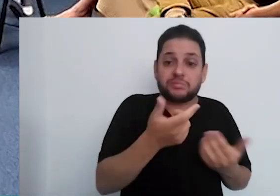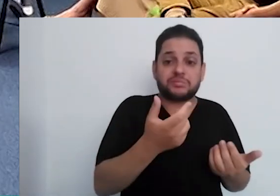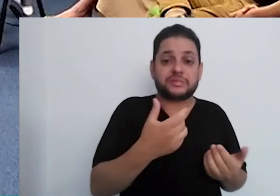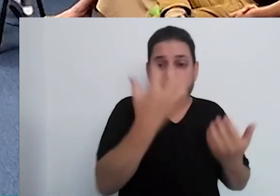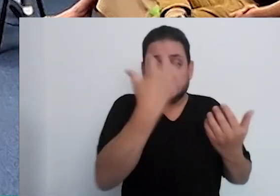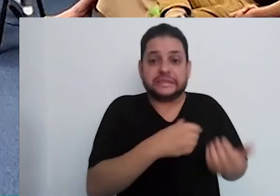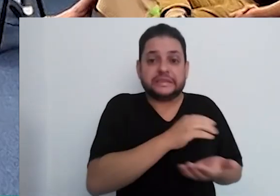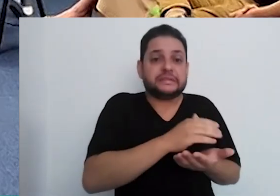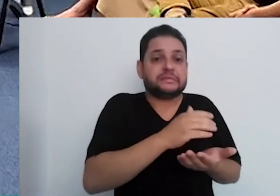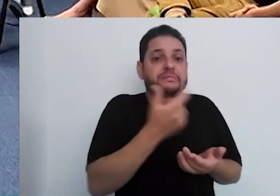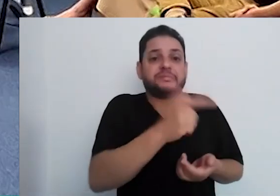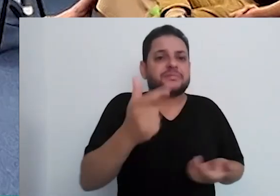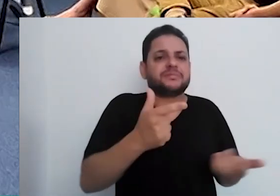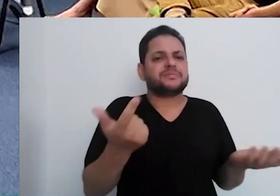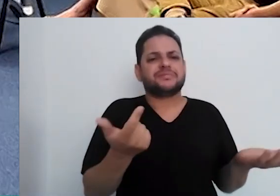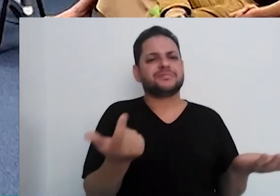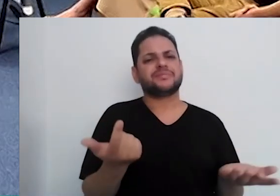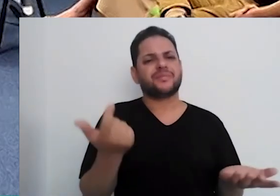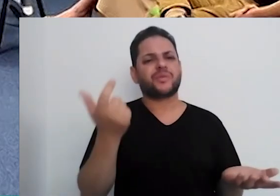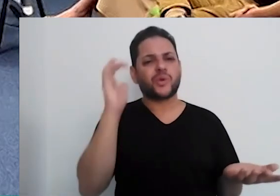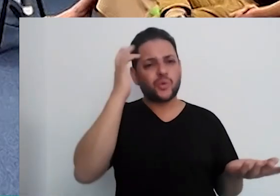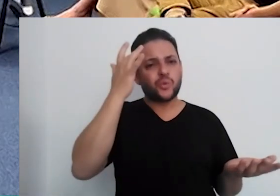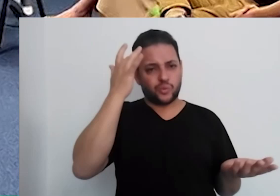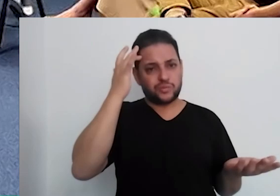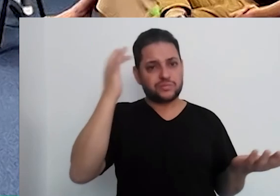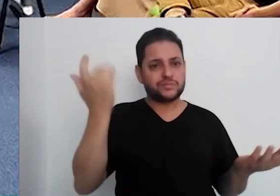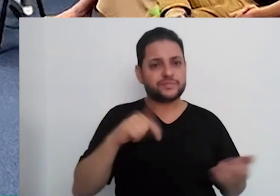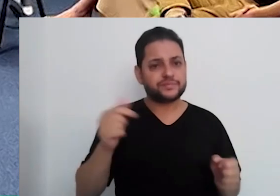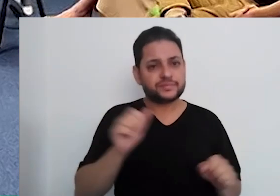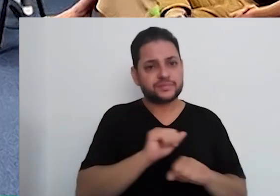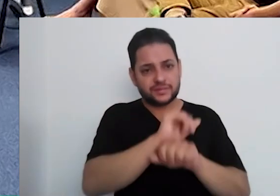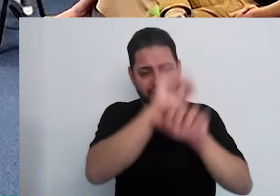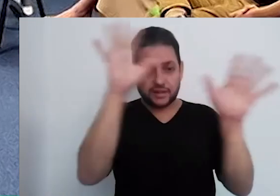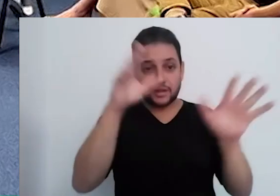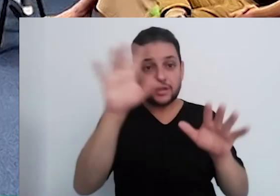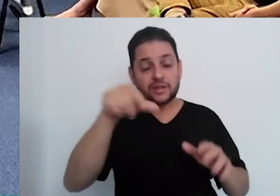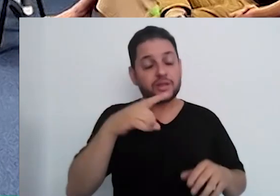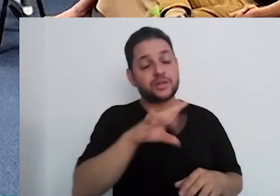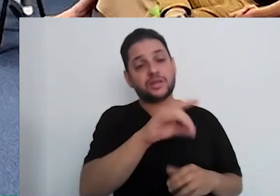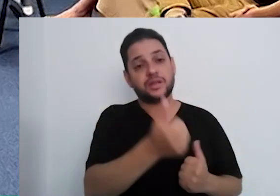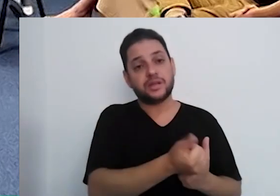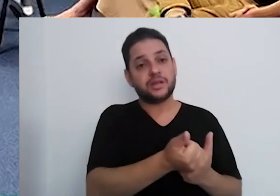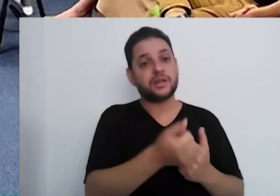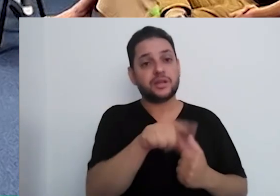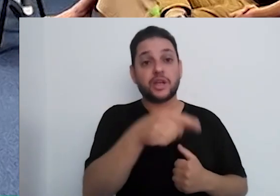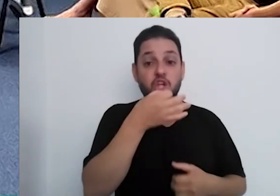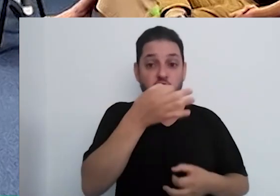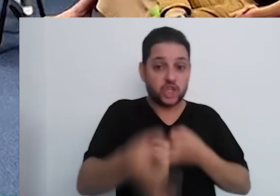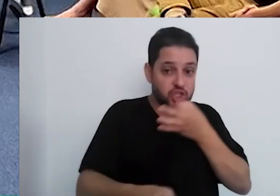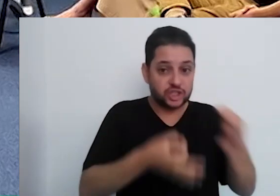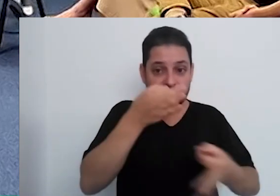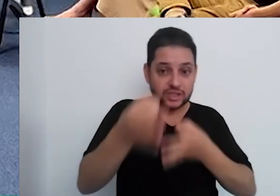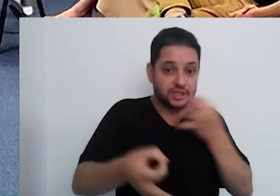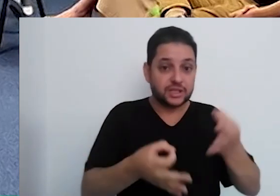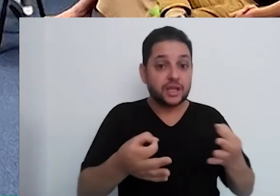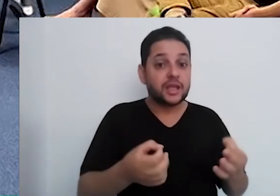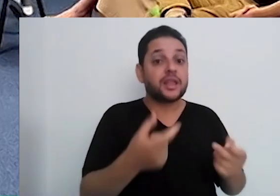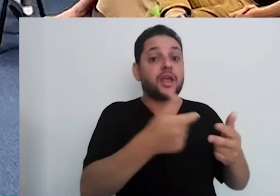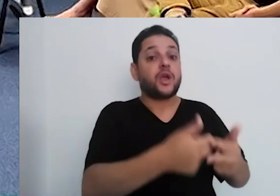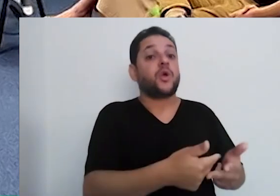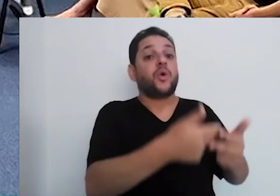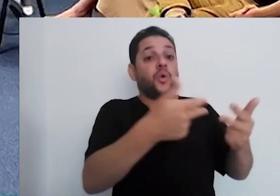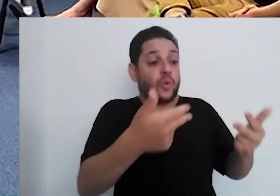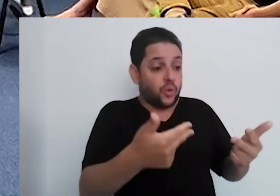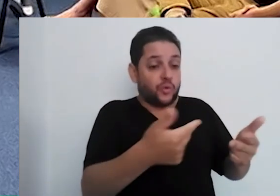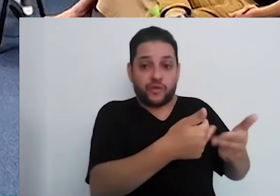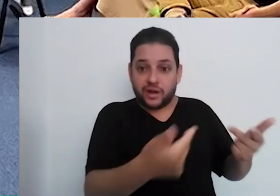eu que fique eu acho que se deixou muito claro mas assim eu só queria reforçar que a crítica não é da coisa em si mas é o lugar em que ela é